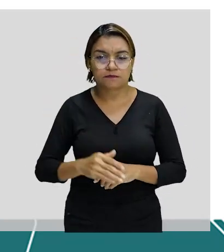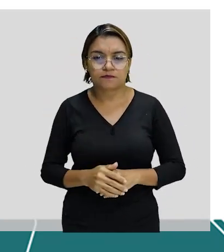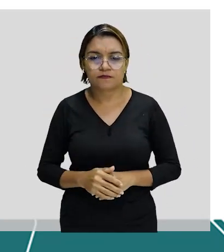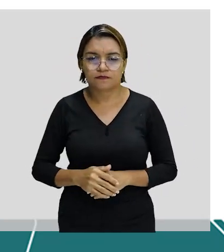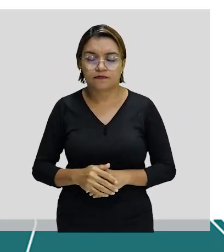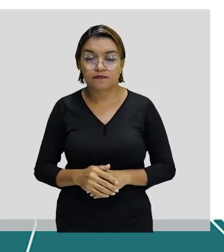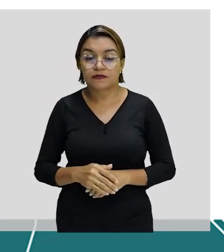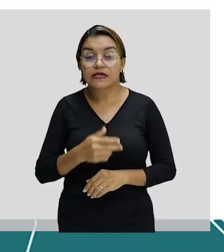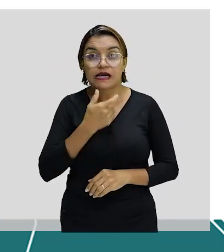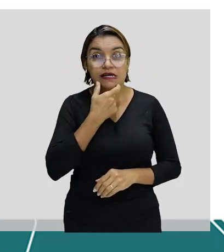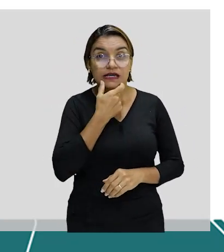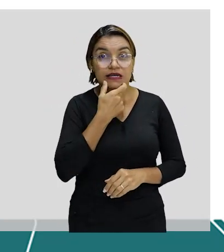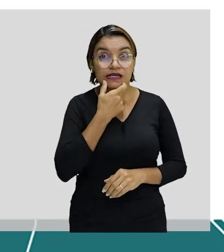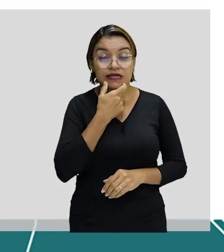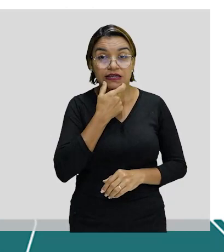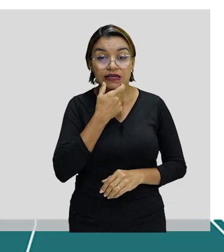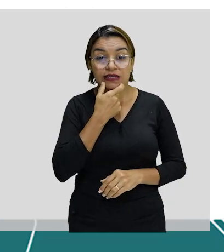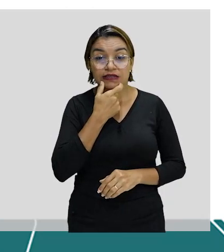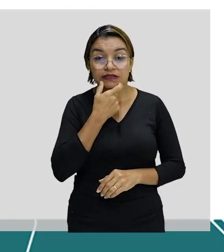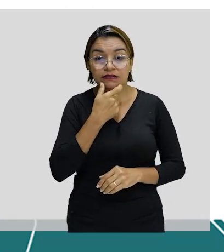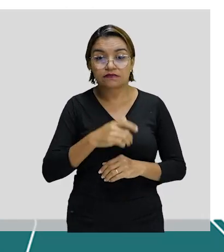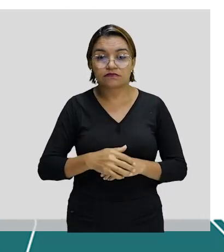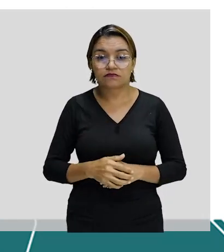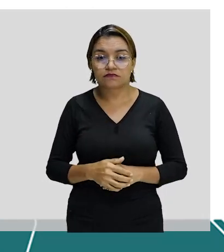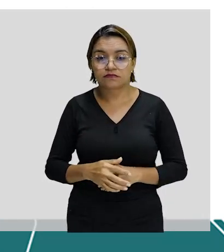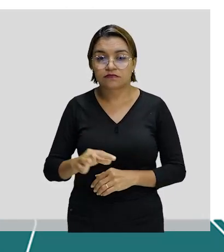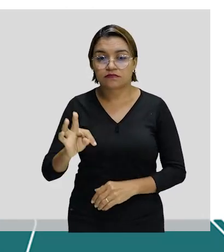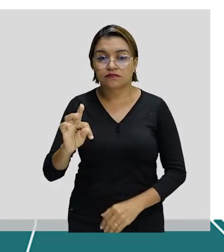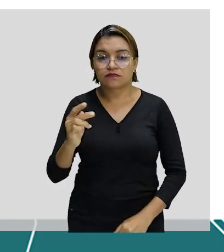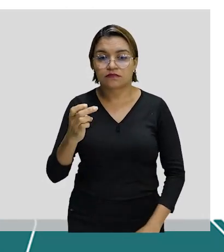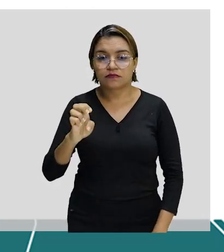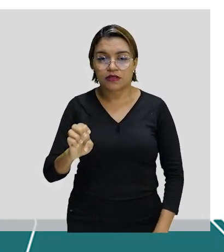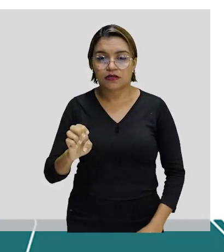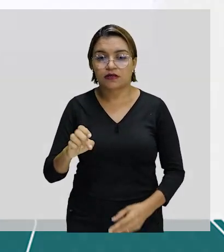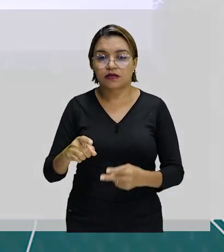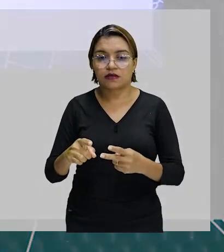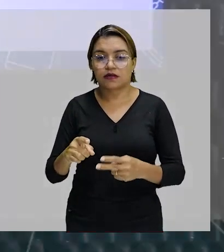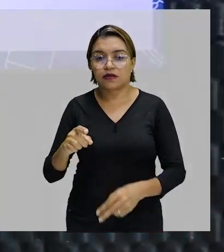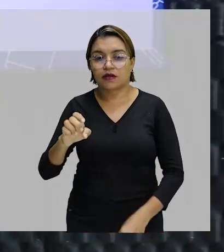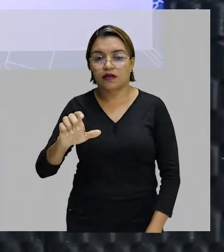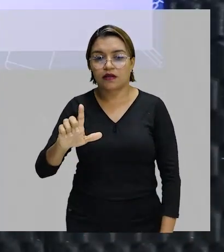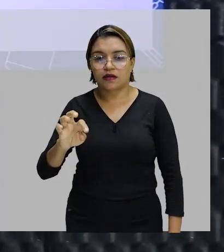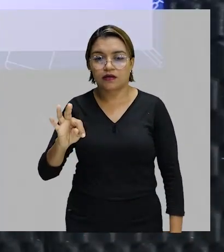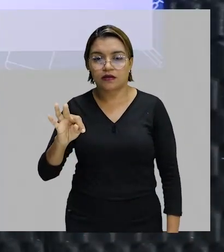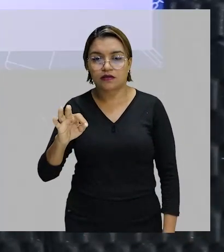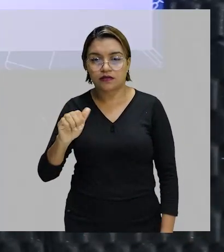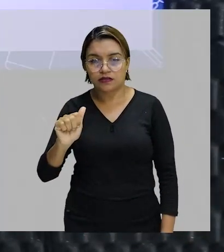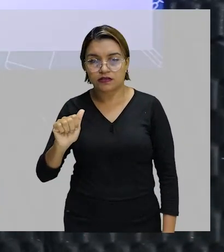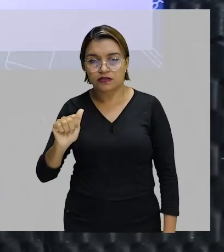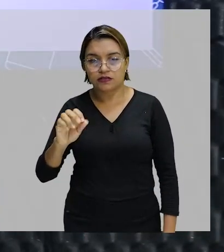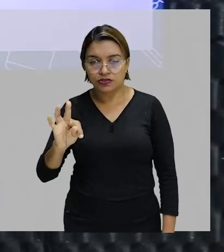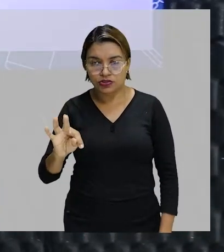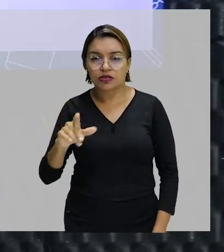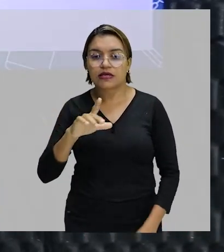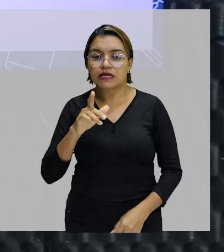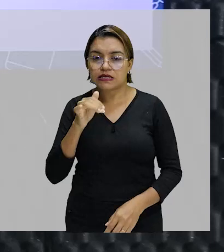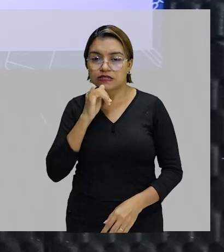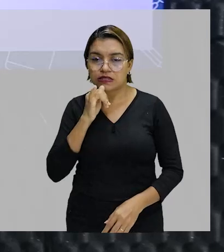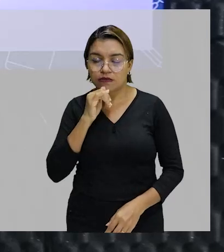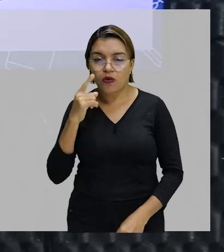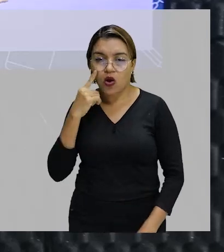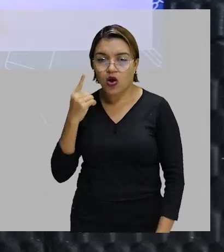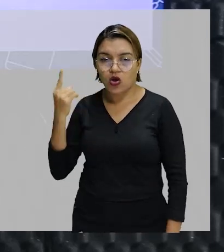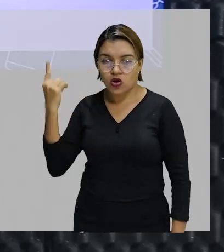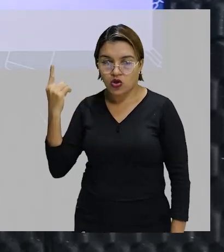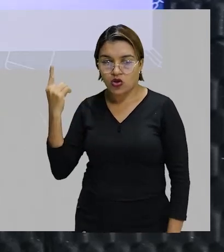Em inglês vai ser the least. New Jersey é a cidade menos amigável